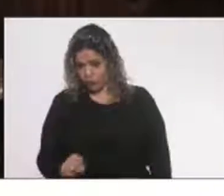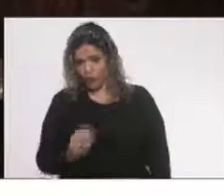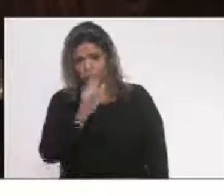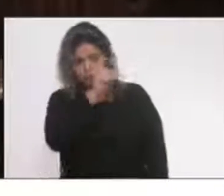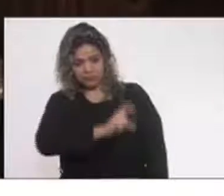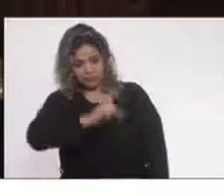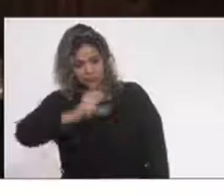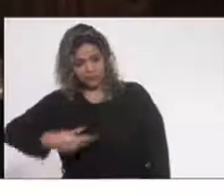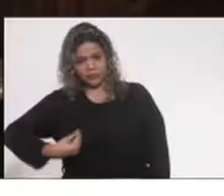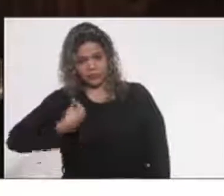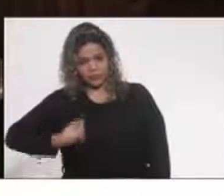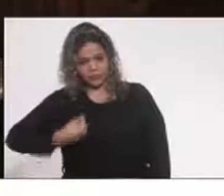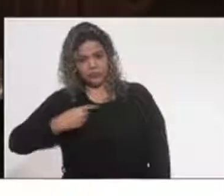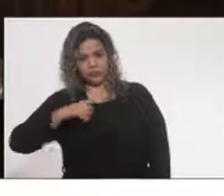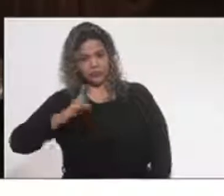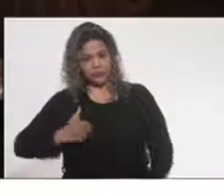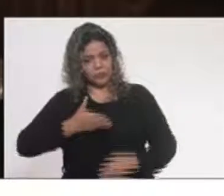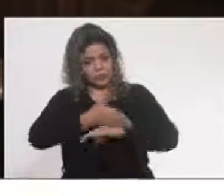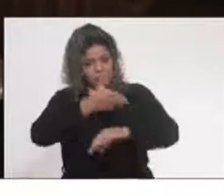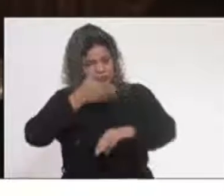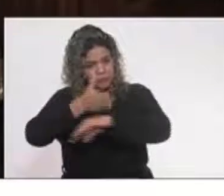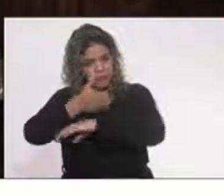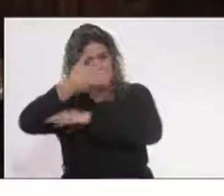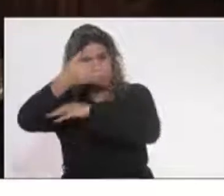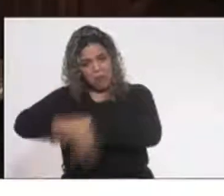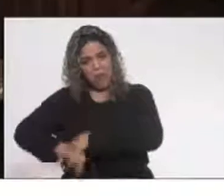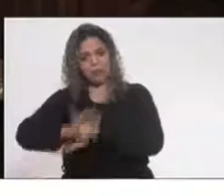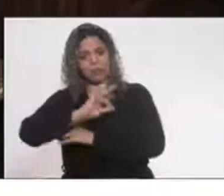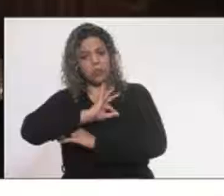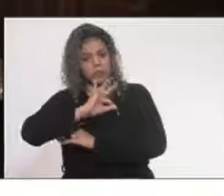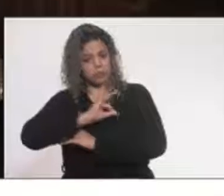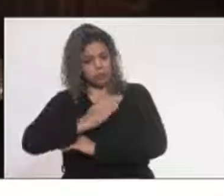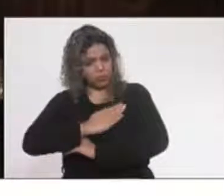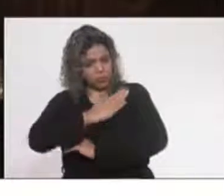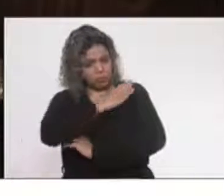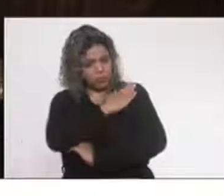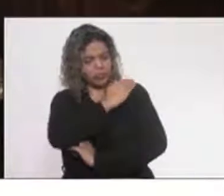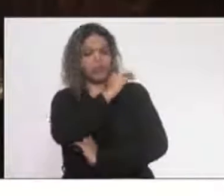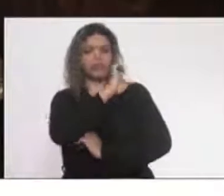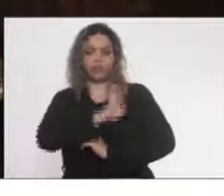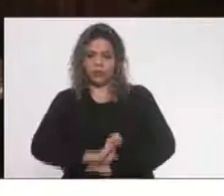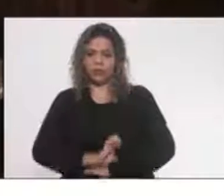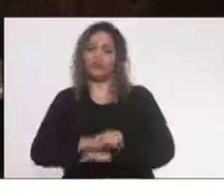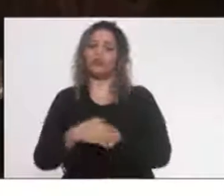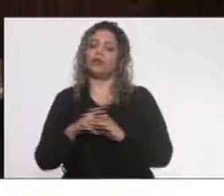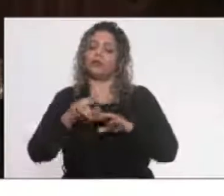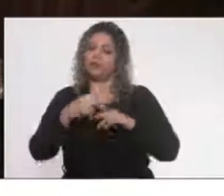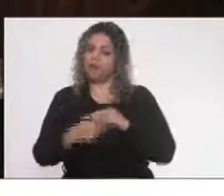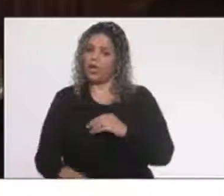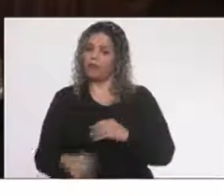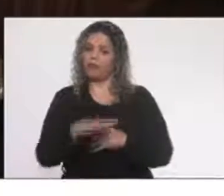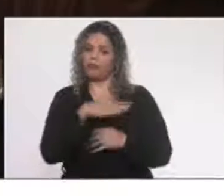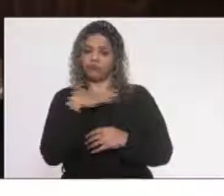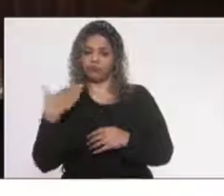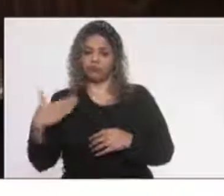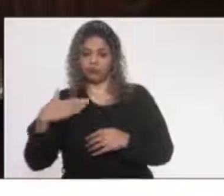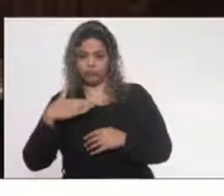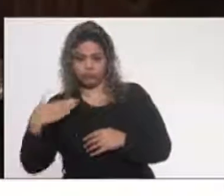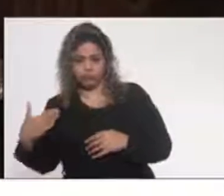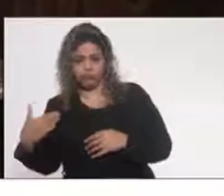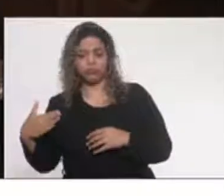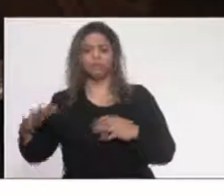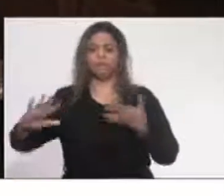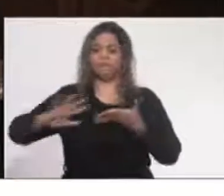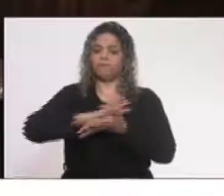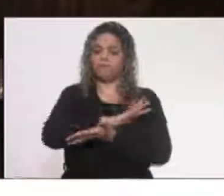casos tiveram a intervenção concreta da segurança pública do estado. E nessas mortes em